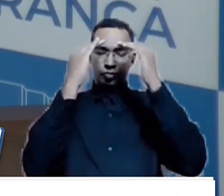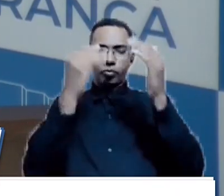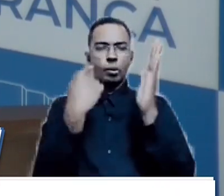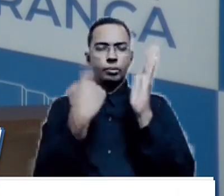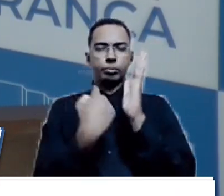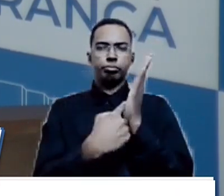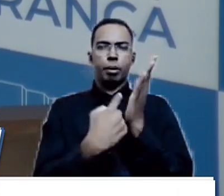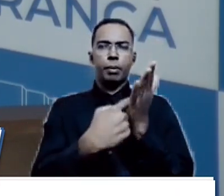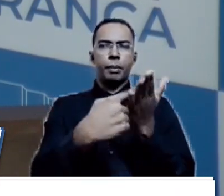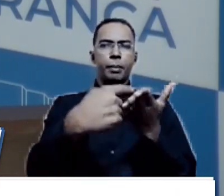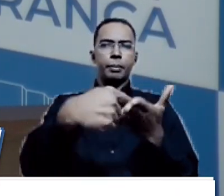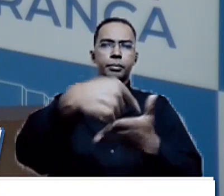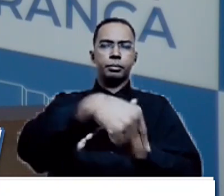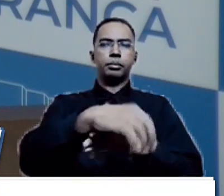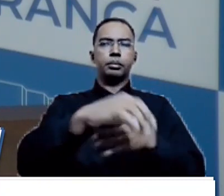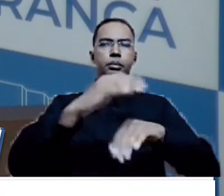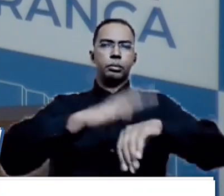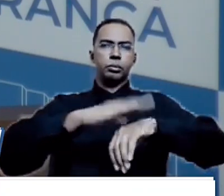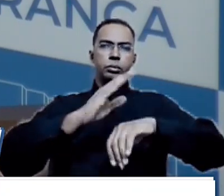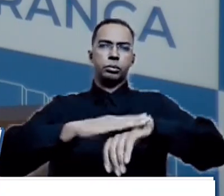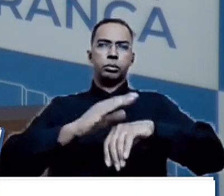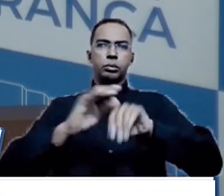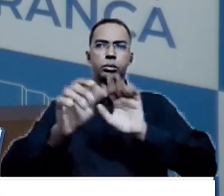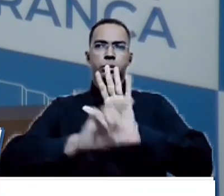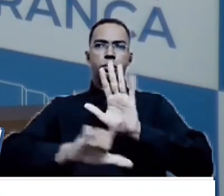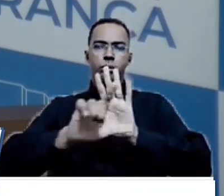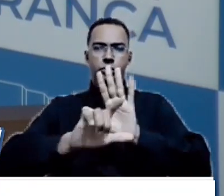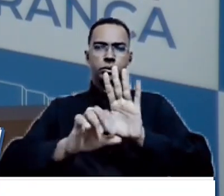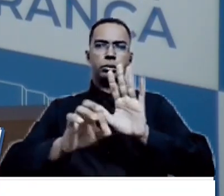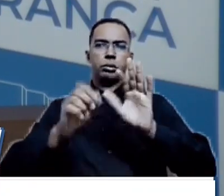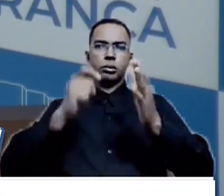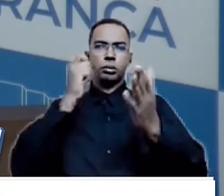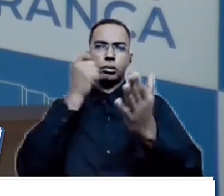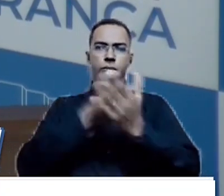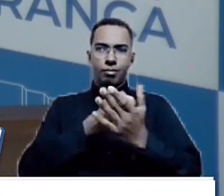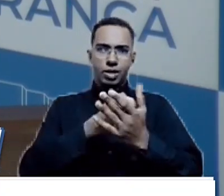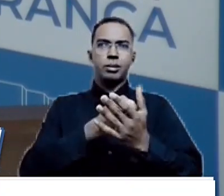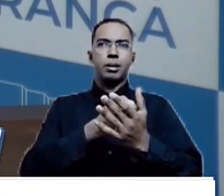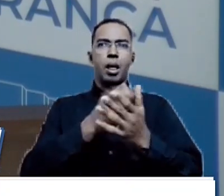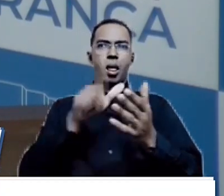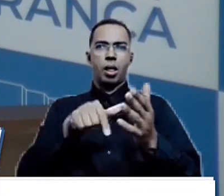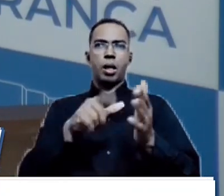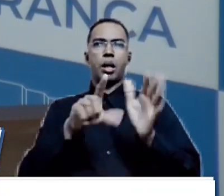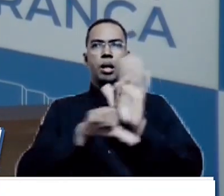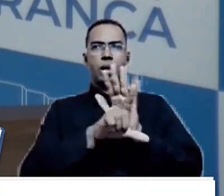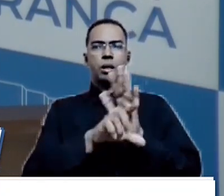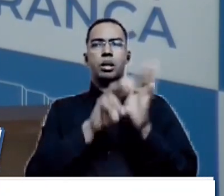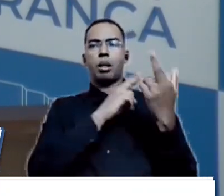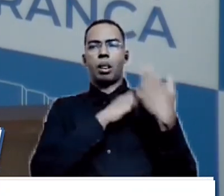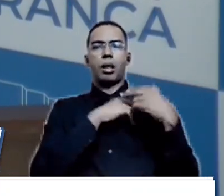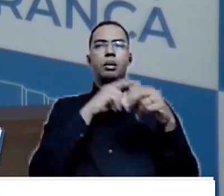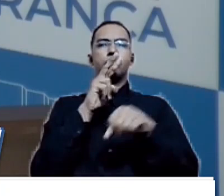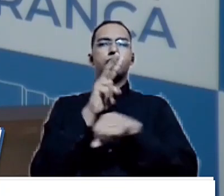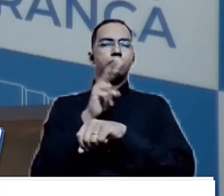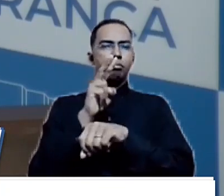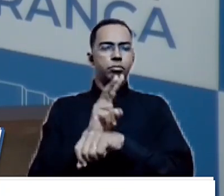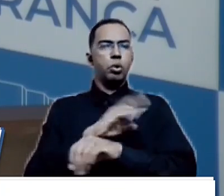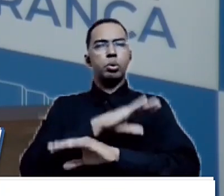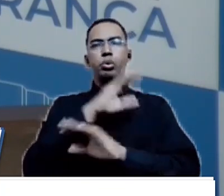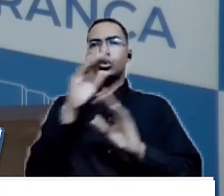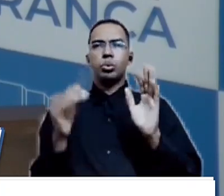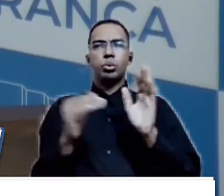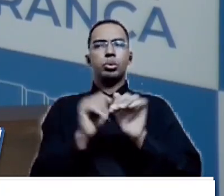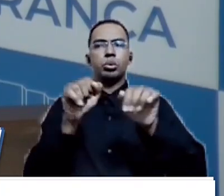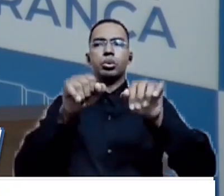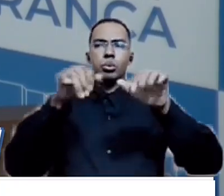etapas que a legislação vigente determina que a lei de responsabilidade fiscal determina fizemos todas as audiências